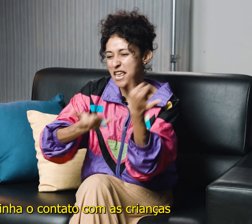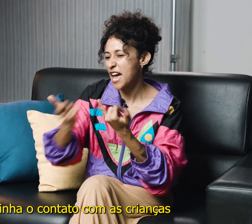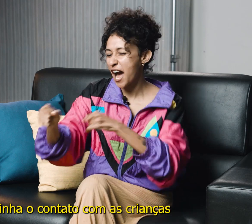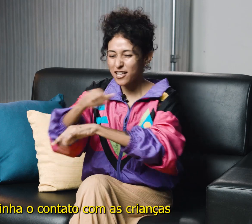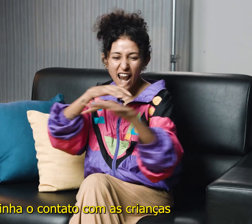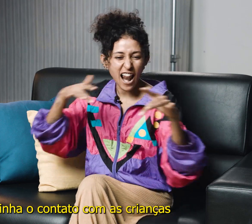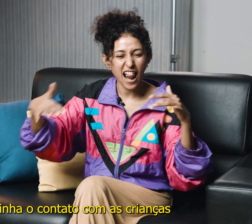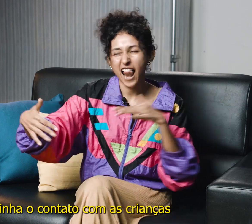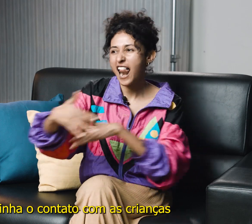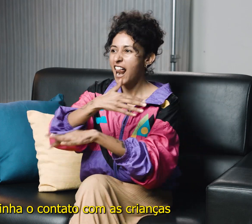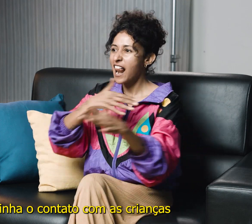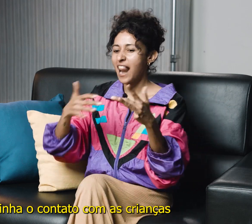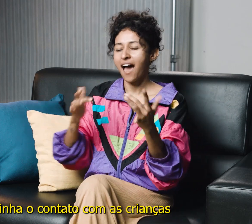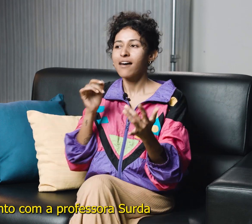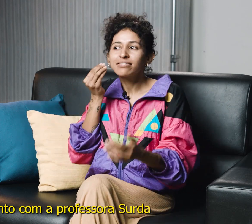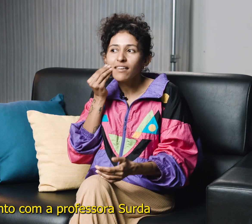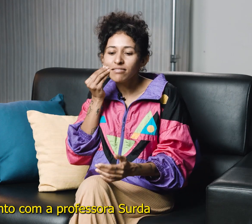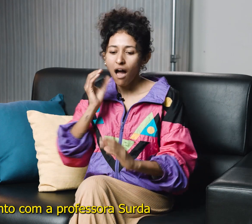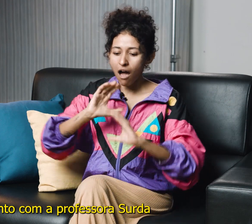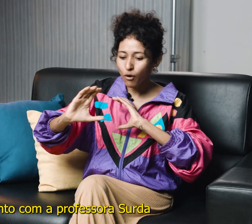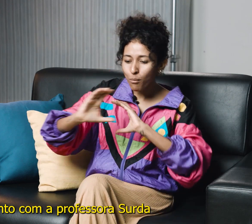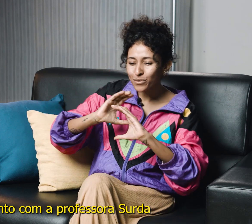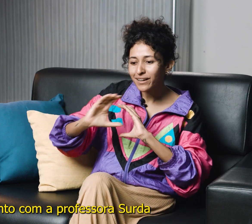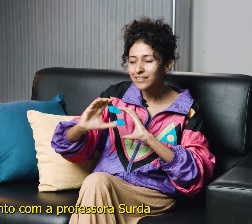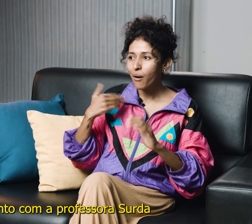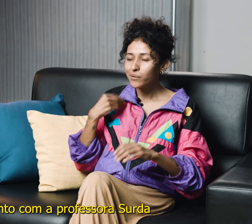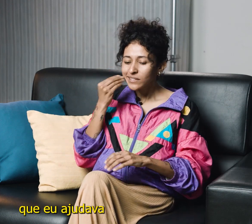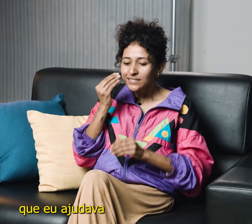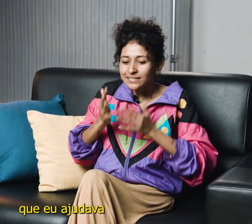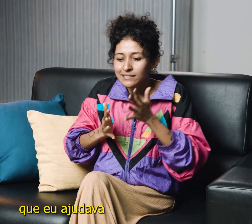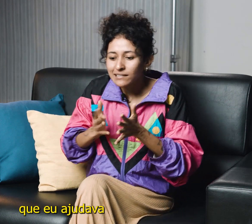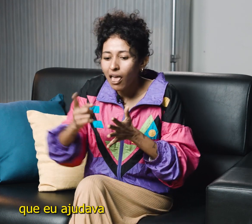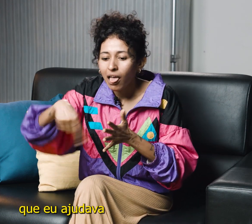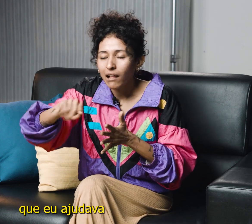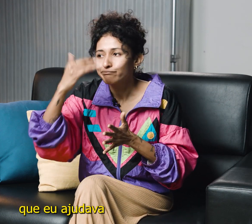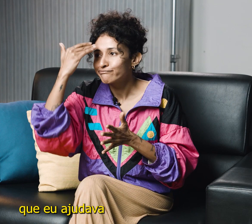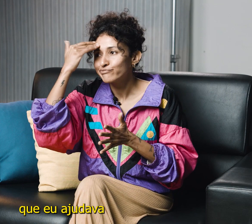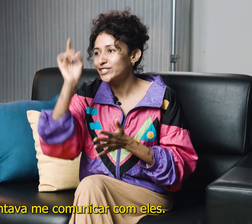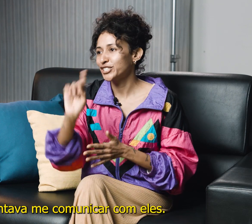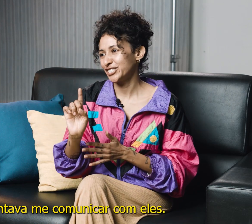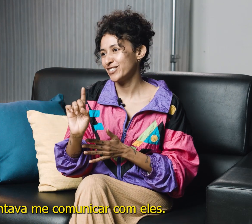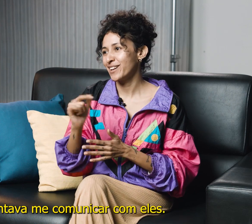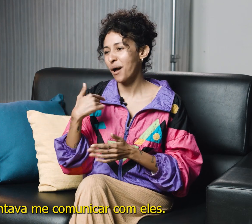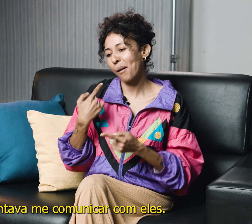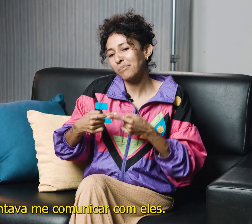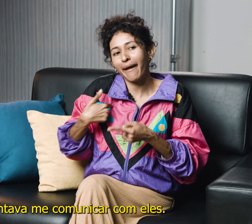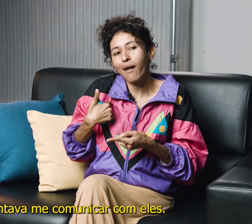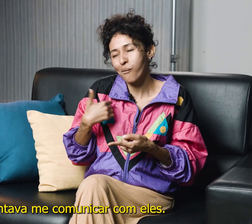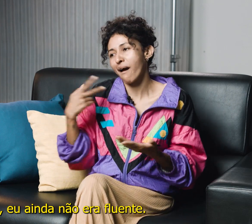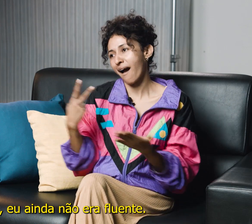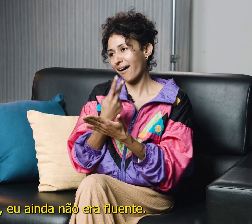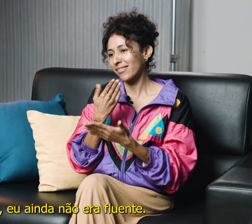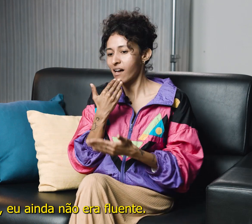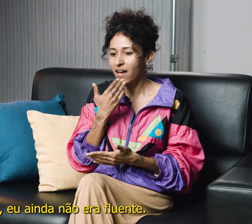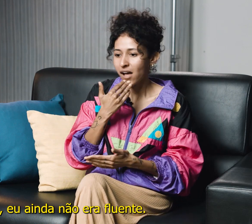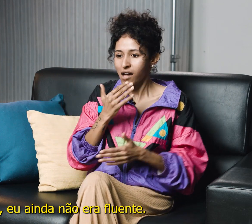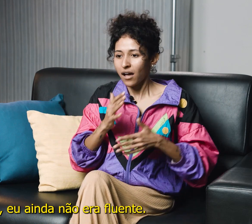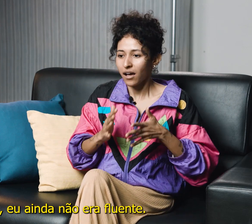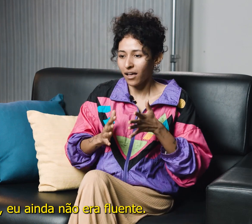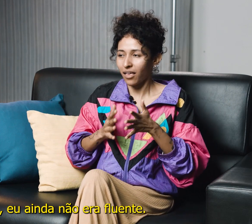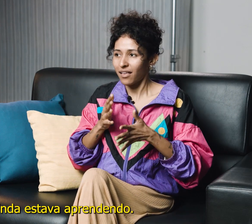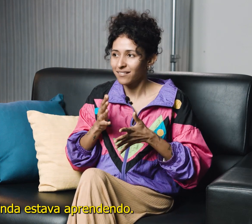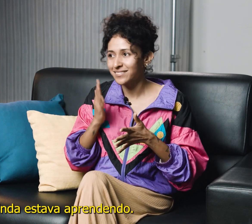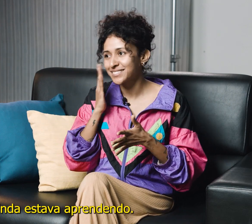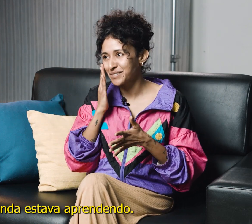E aí eu tinha o contato com as crianças lá, junto com a professora surda que eu ajudava, e eu tentava me comunicar com eles, mas eu ainda não